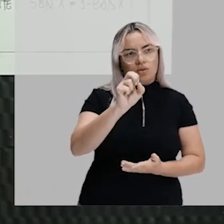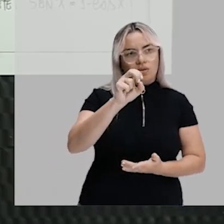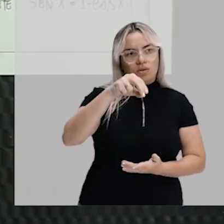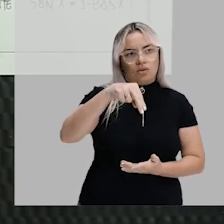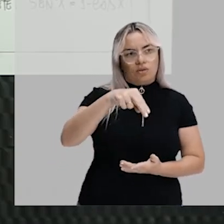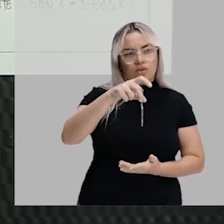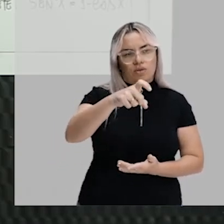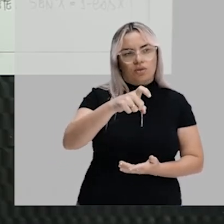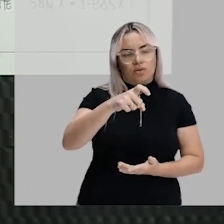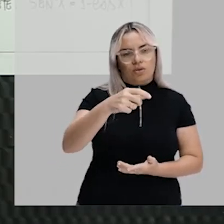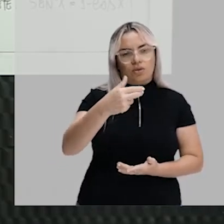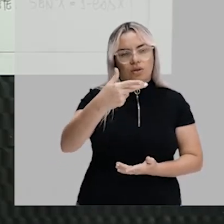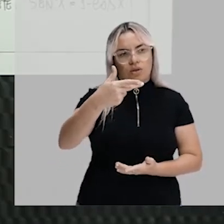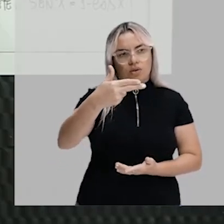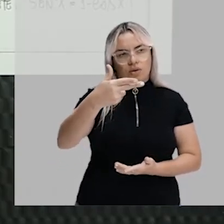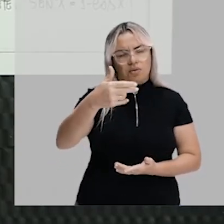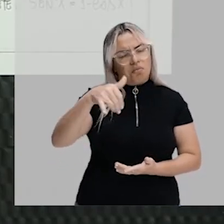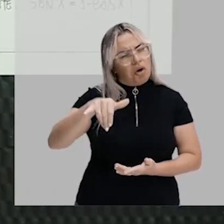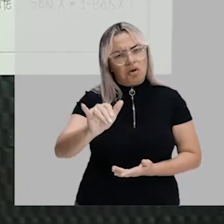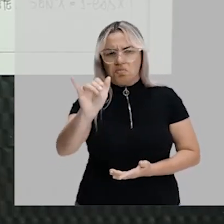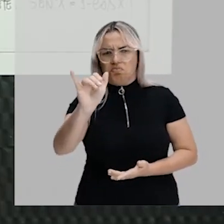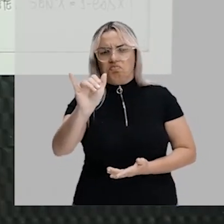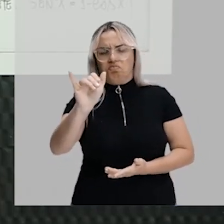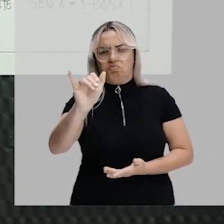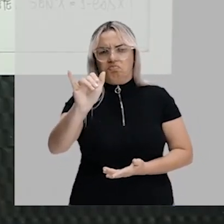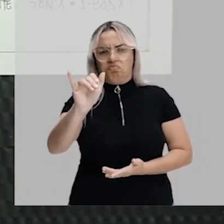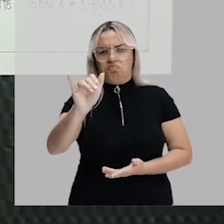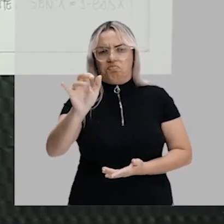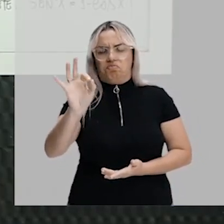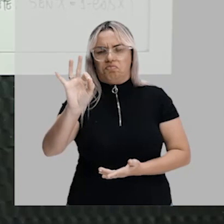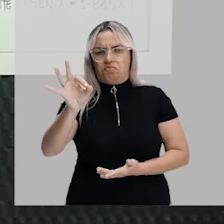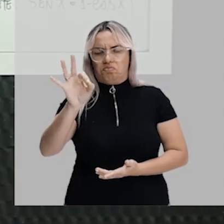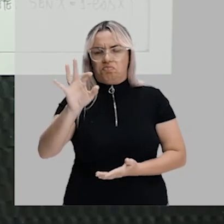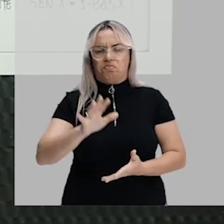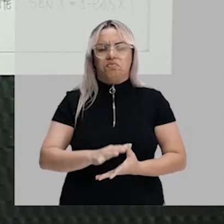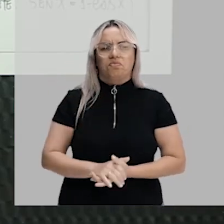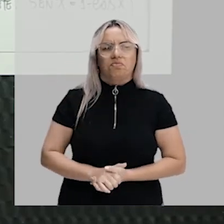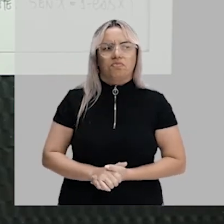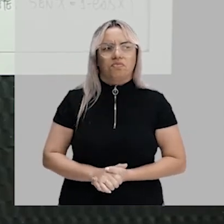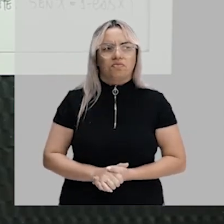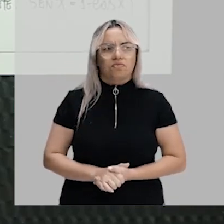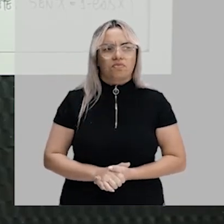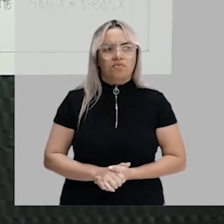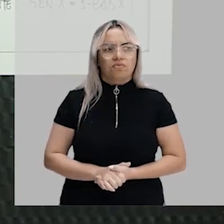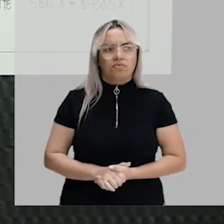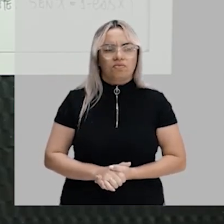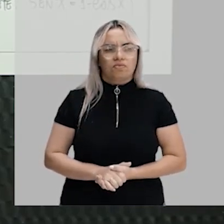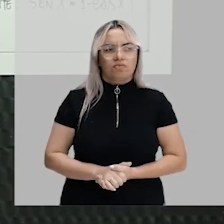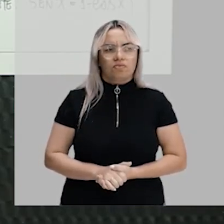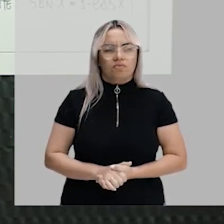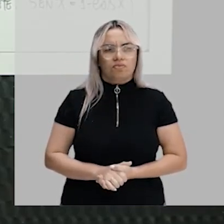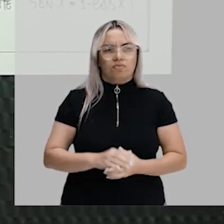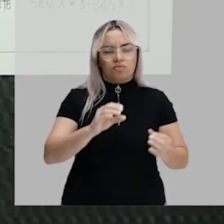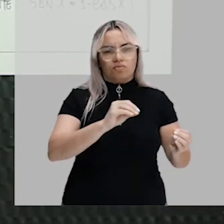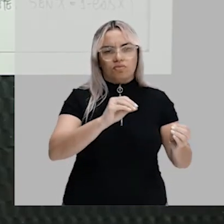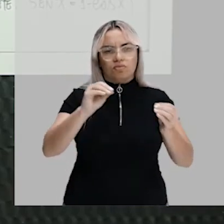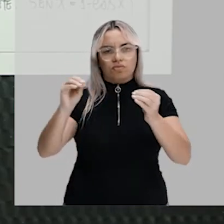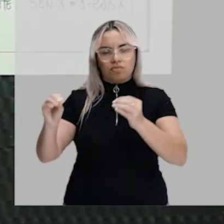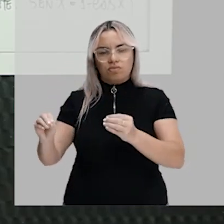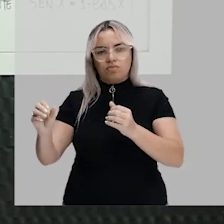x é igual a um determinado Y certo tirar esse seno de x aqui colocar Y